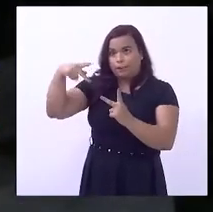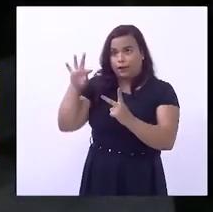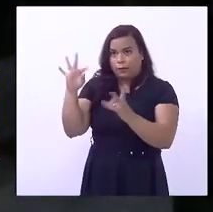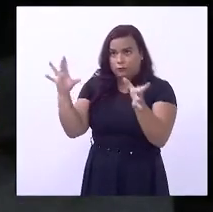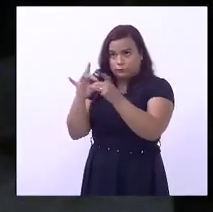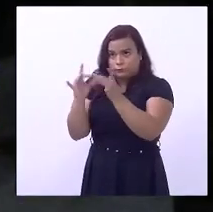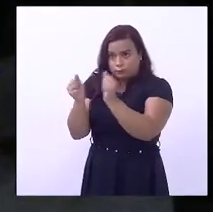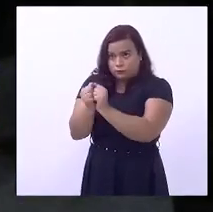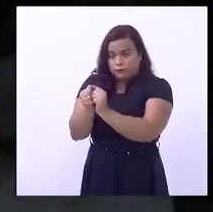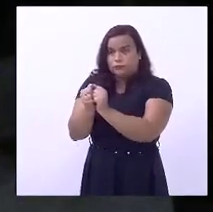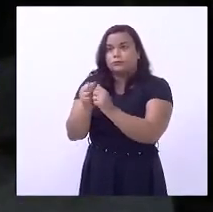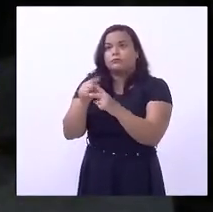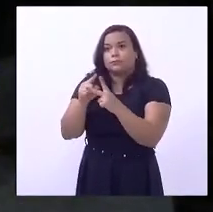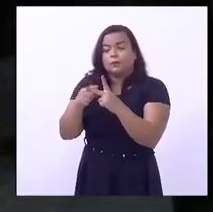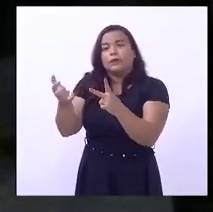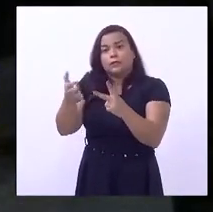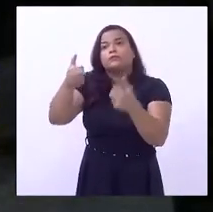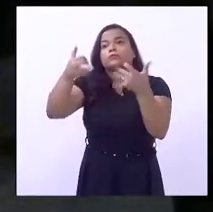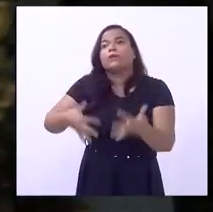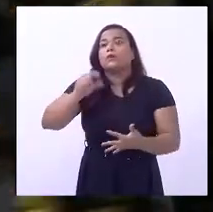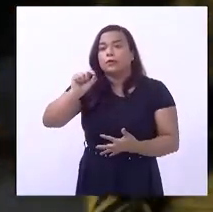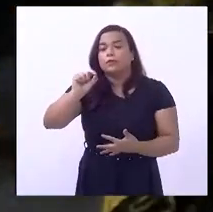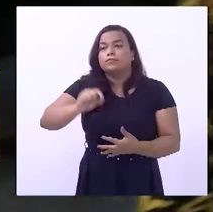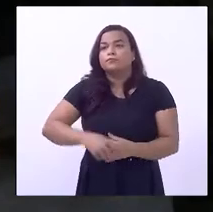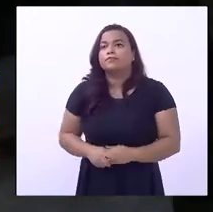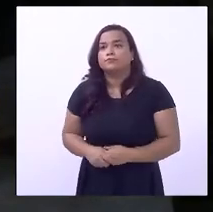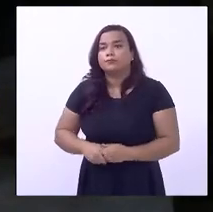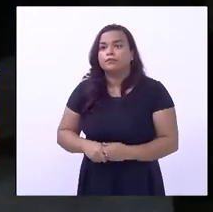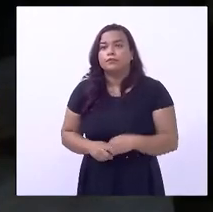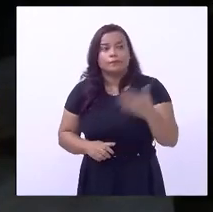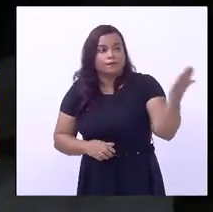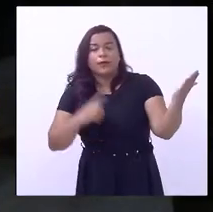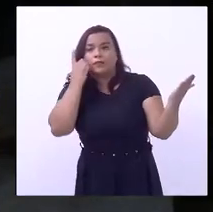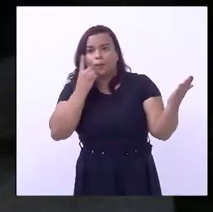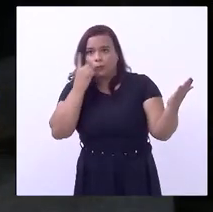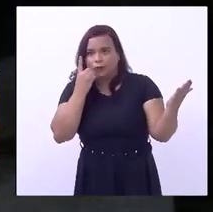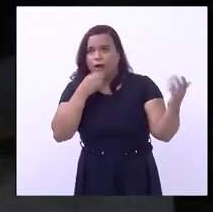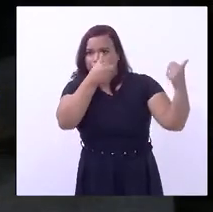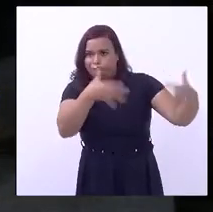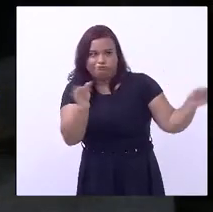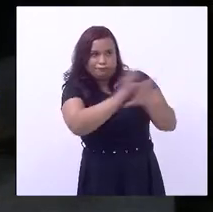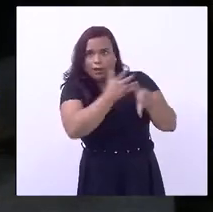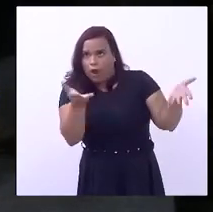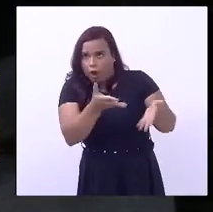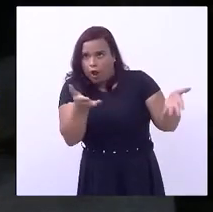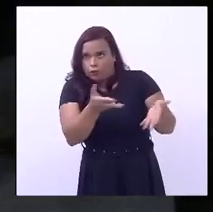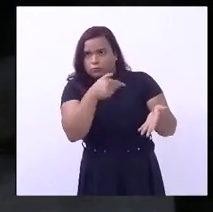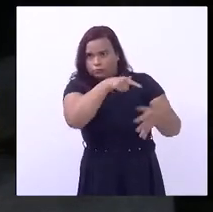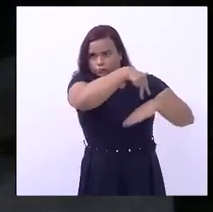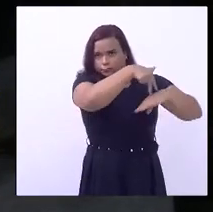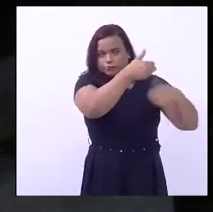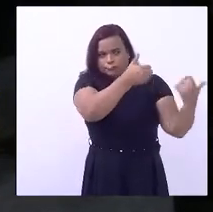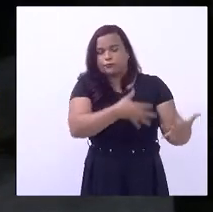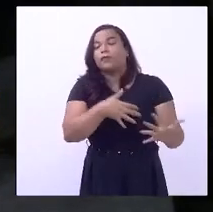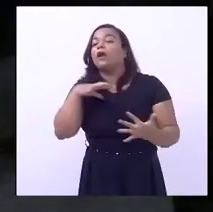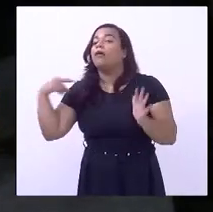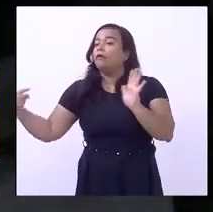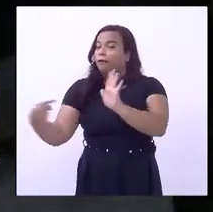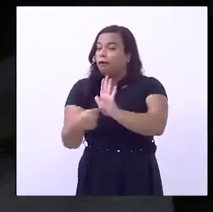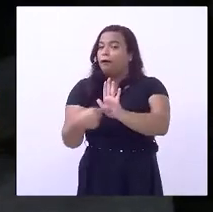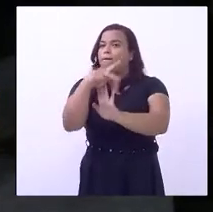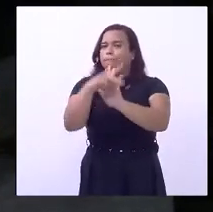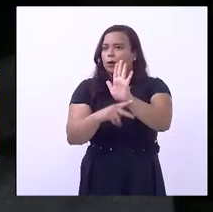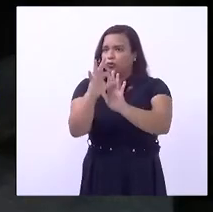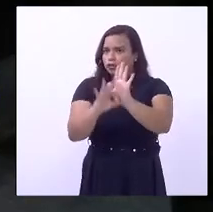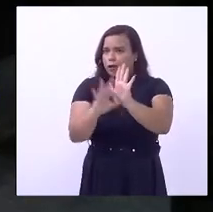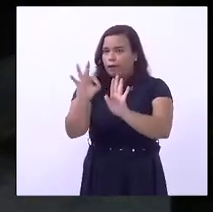eu quero dizer ao deputado que me antecedeu ao microfone que esse projeto, ele não